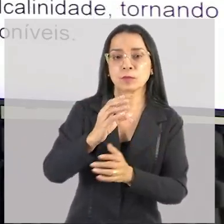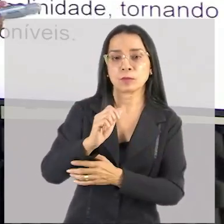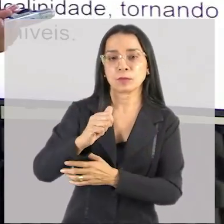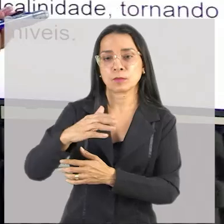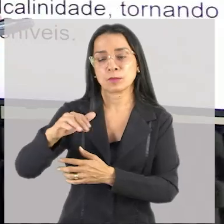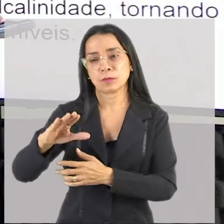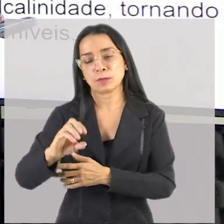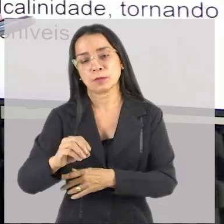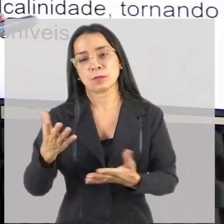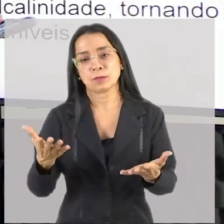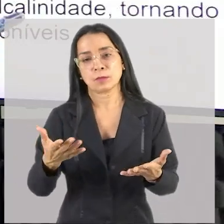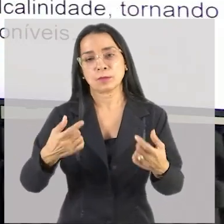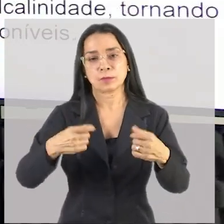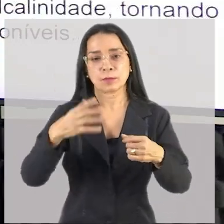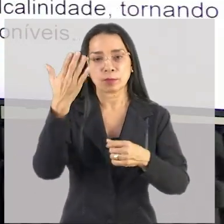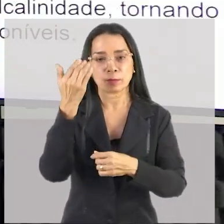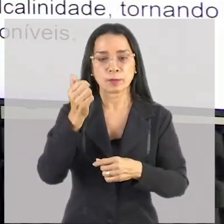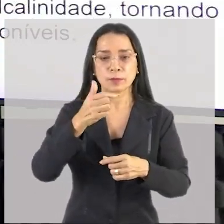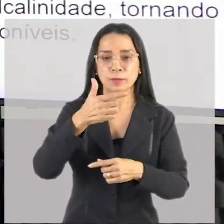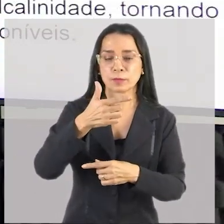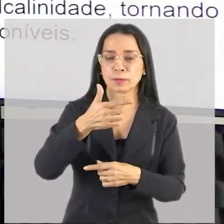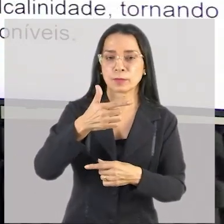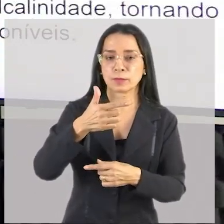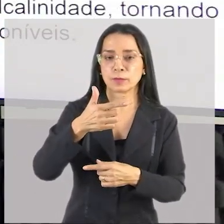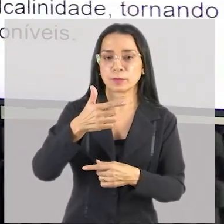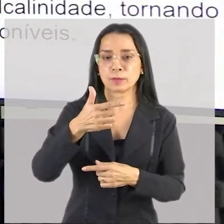que saber que é 2A. Então quem